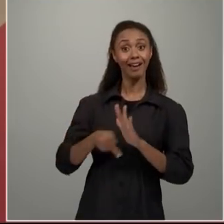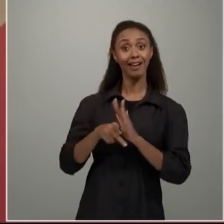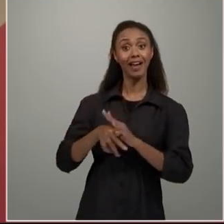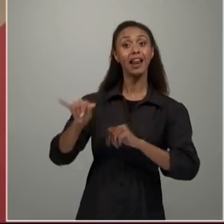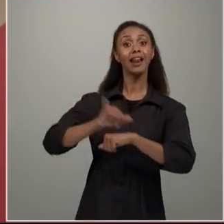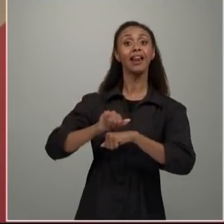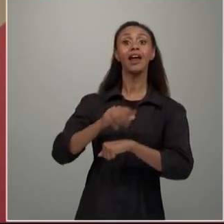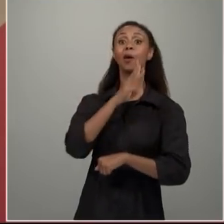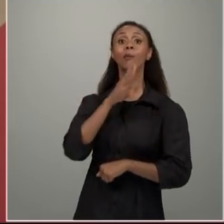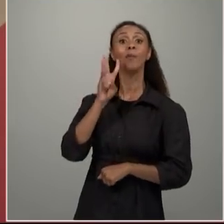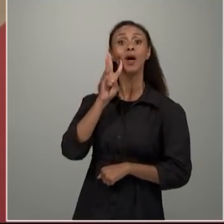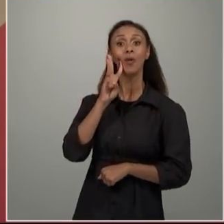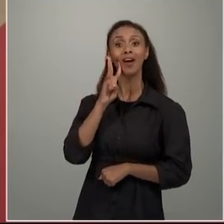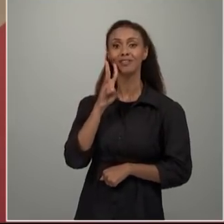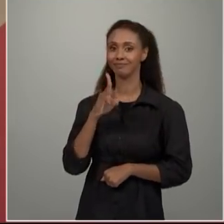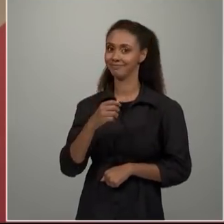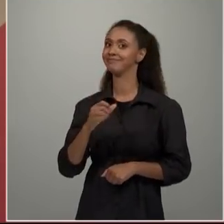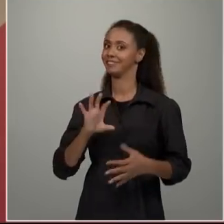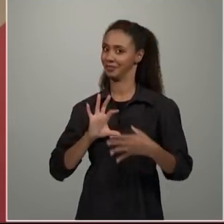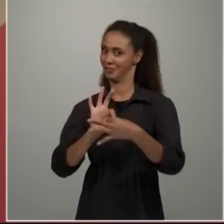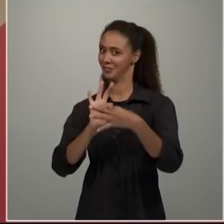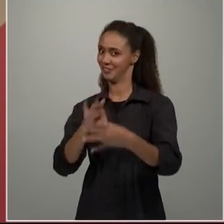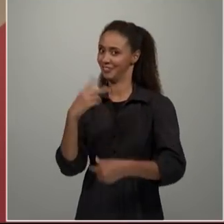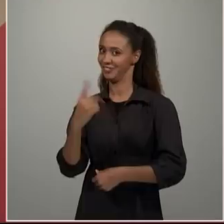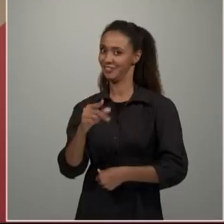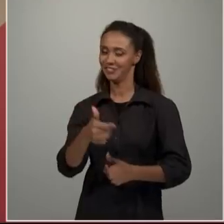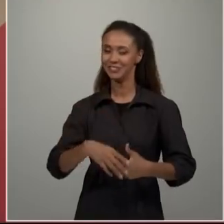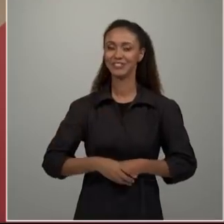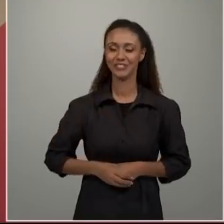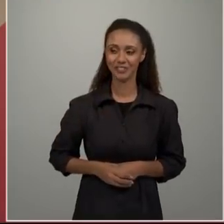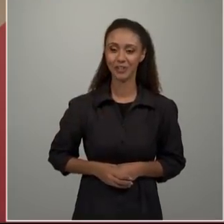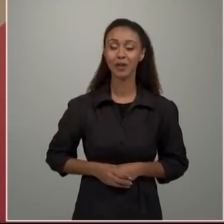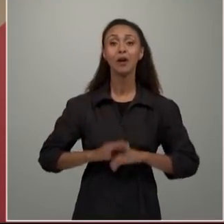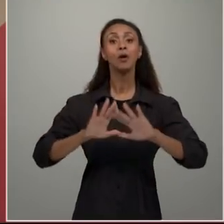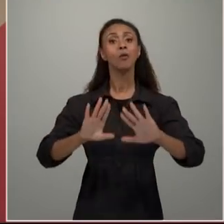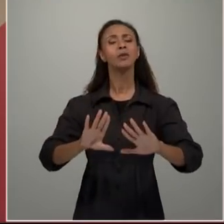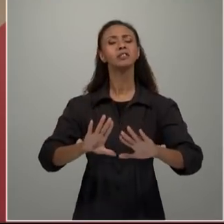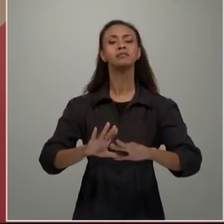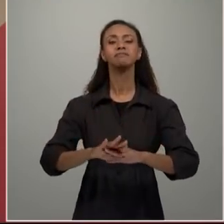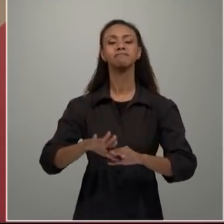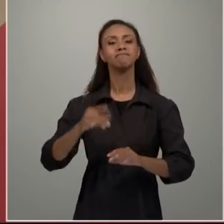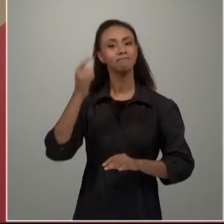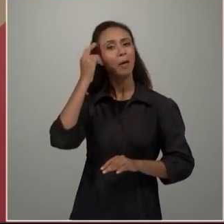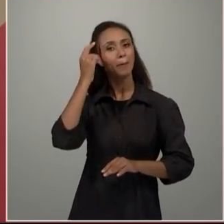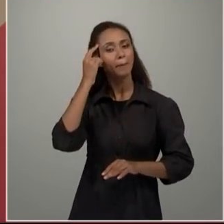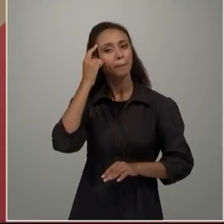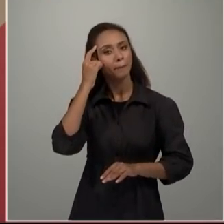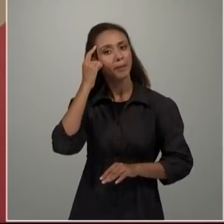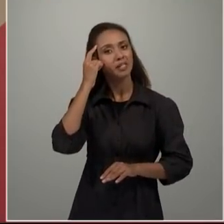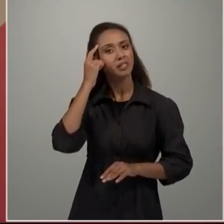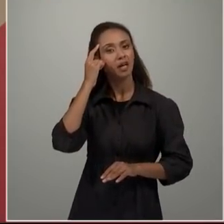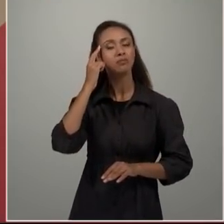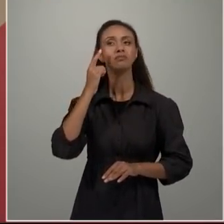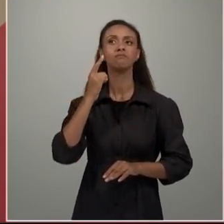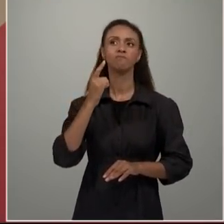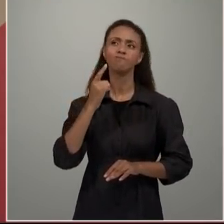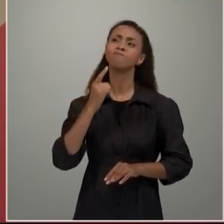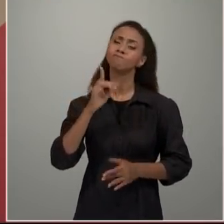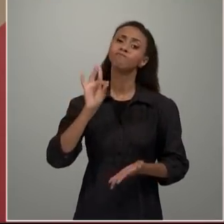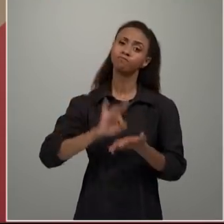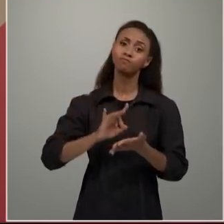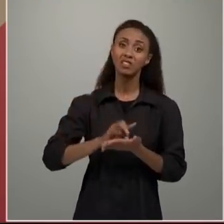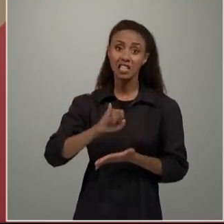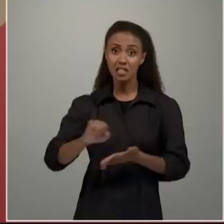porque eu tô junto com o pólo de maior então isso mesmo está aí tocando a gente voltar a pensar e ouvir música pra quem gosta